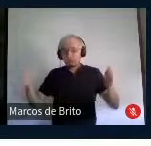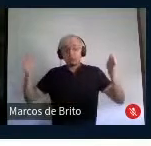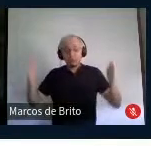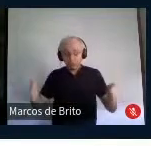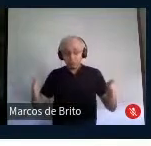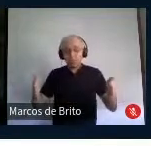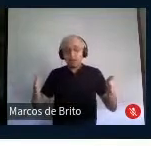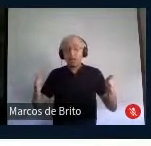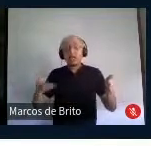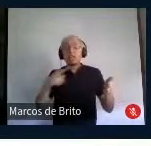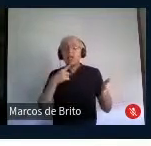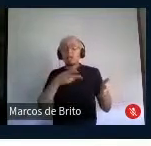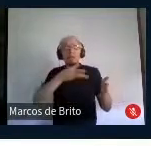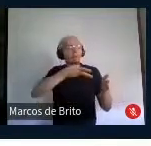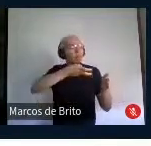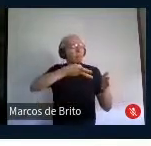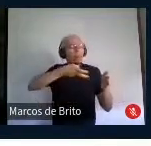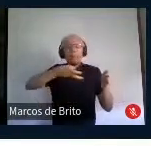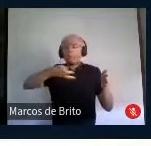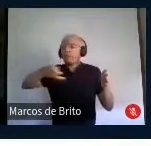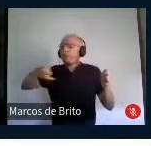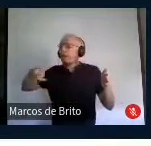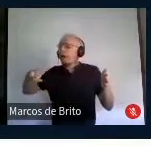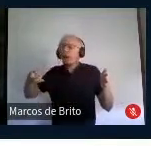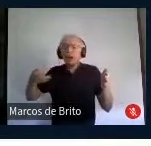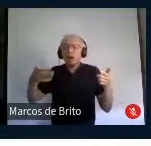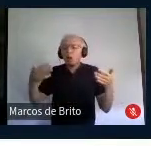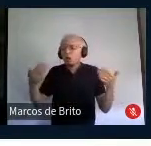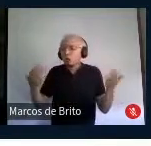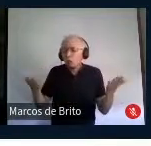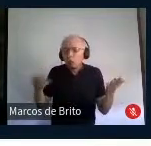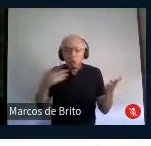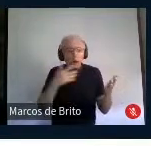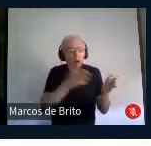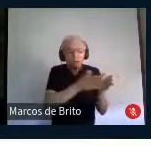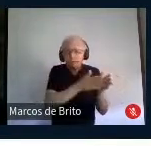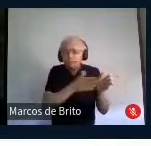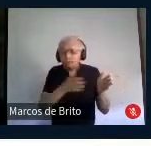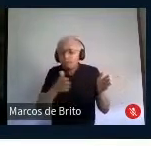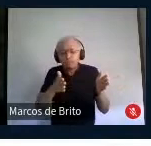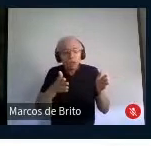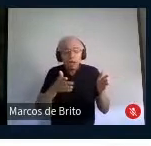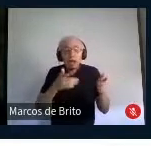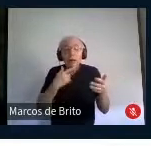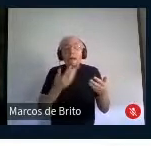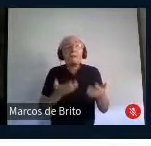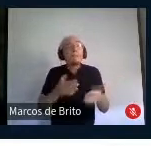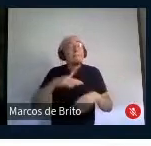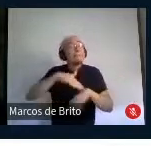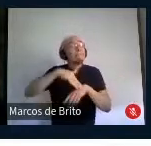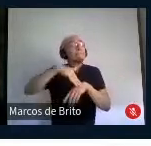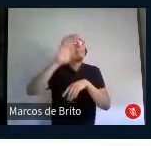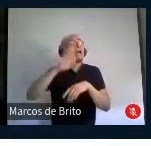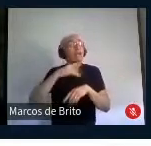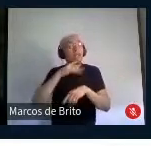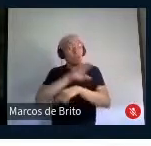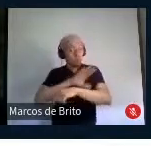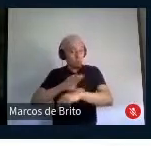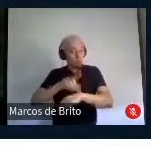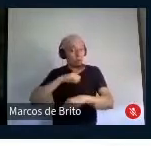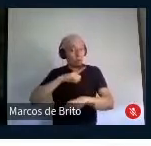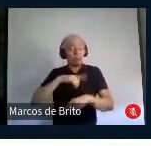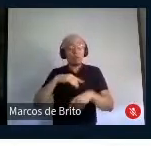nós buscamos identificar qual foi o período que houve maior oferta desses